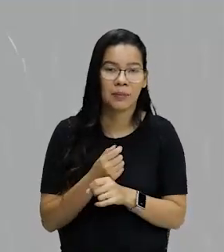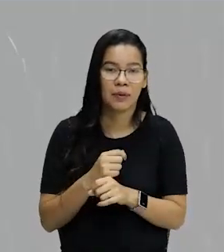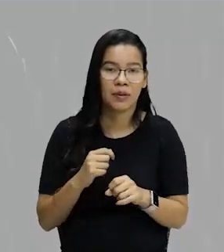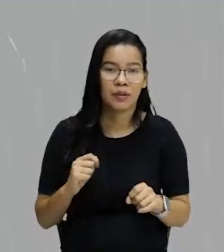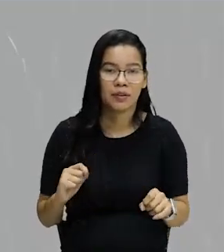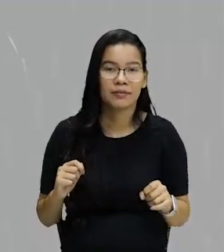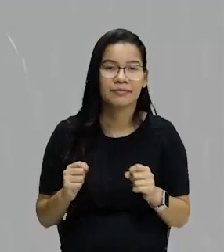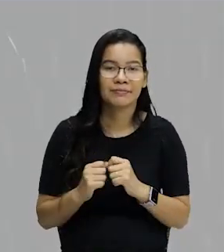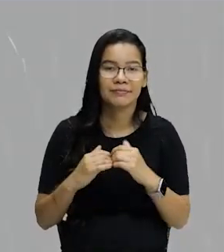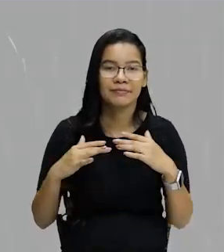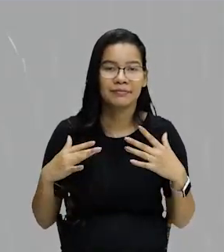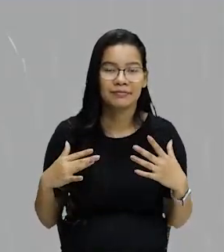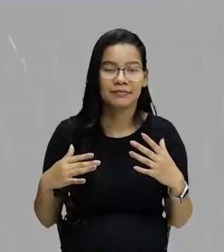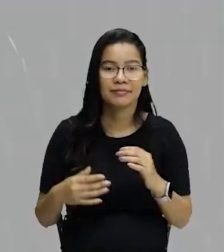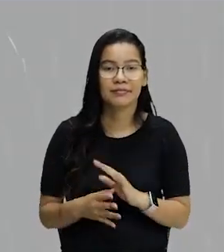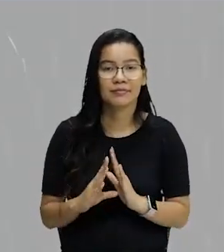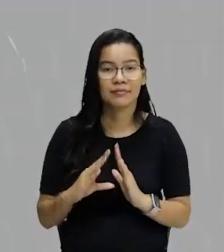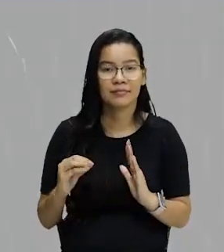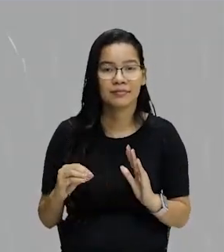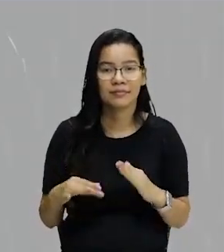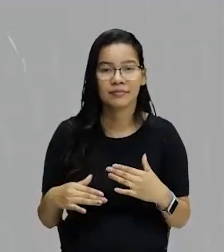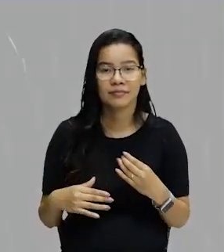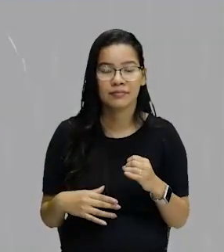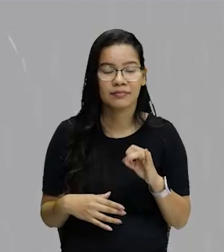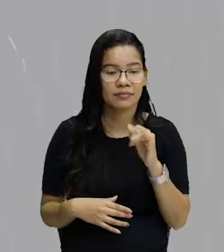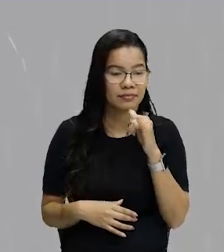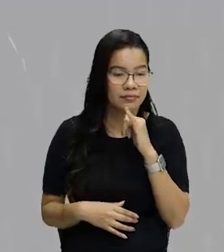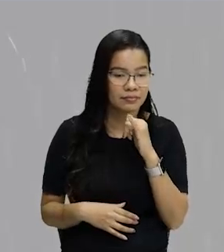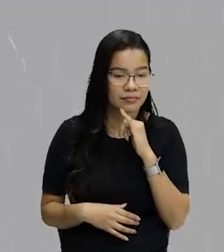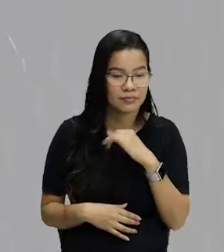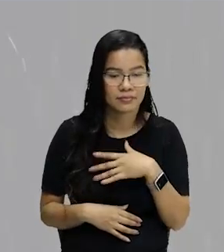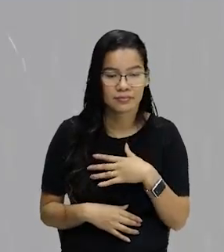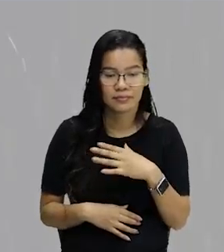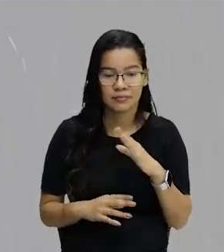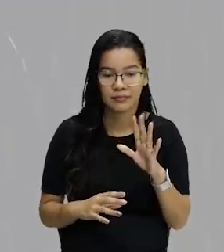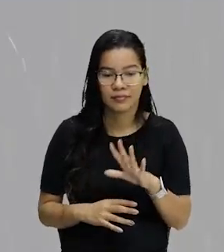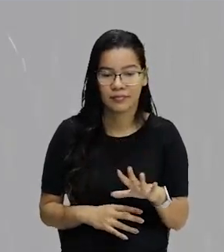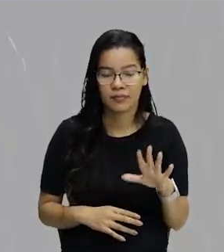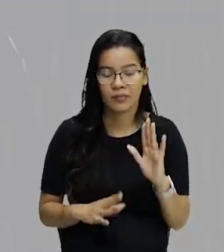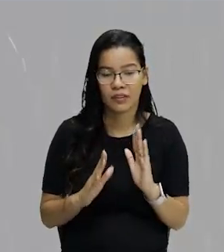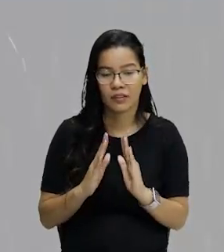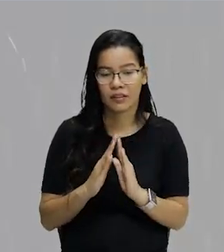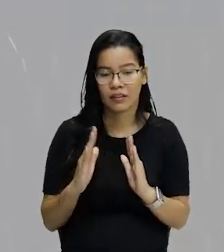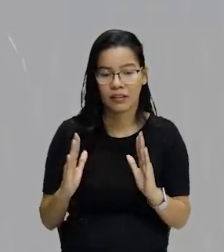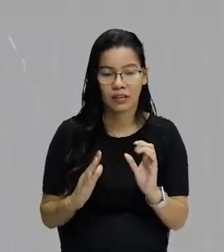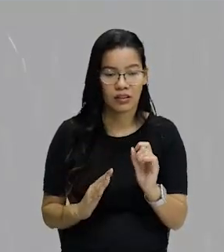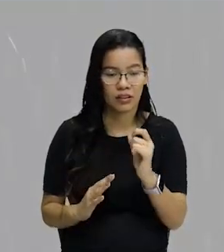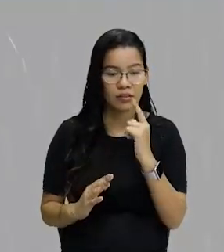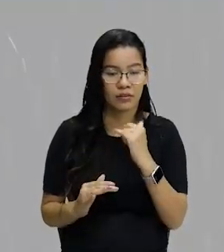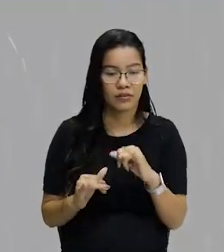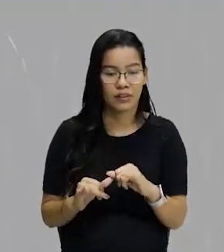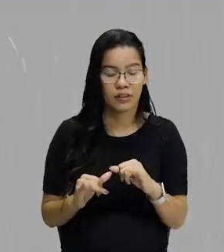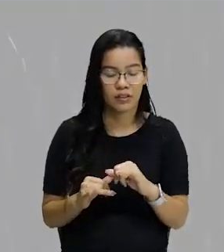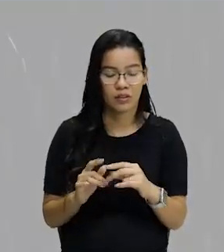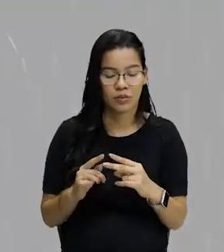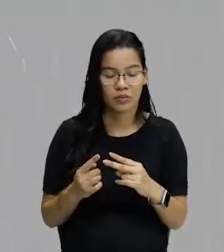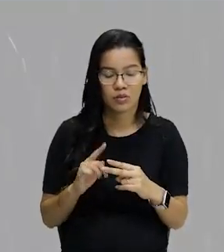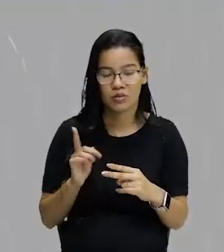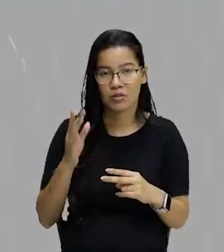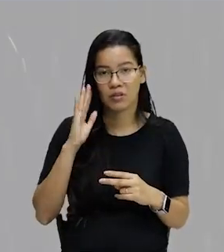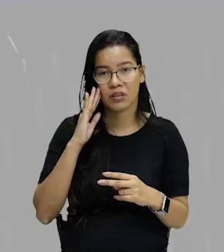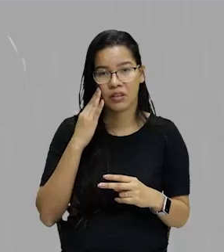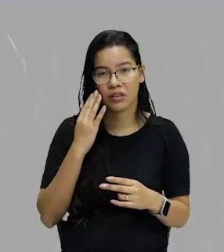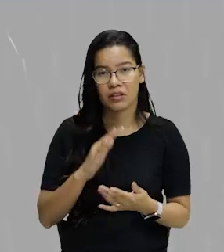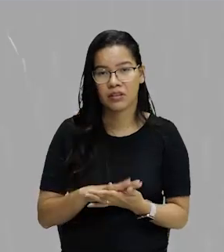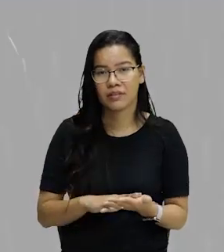dessa modalidade, obviamente. Então, se levasse, por exemplo, só a escalada de velocidade, ficaria essas 2 aqui sem ninguém saber ou nem entender nada